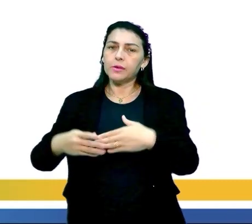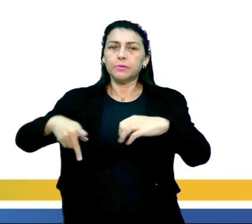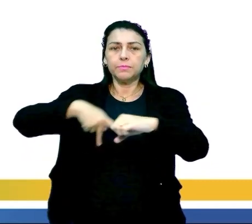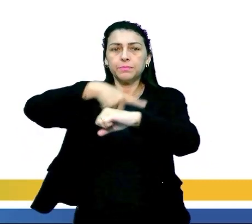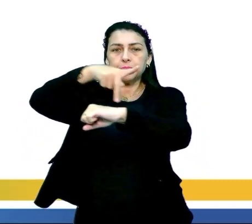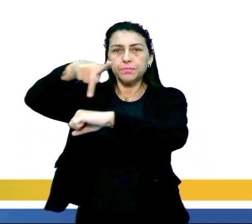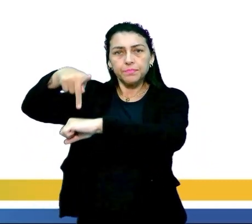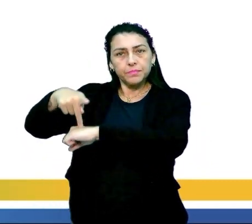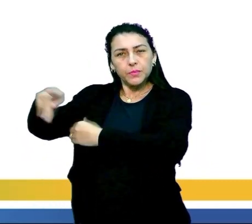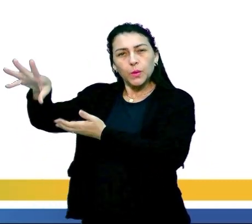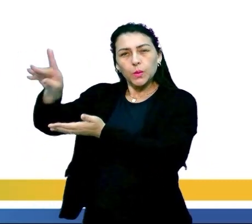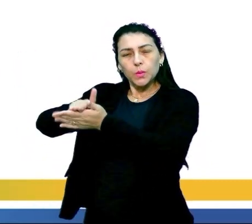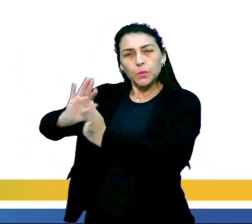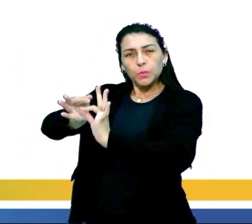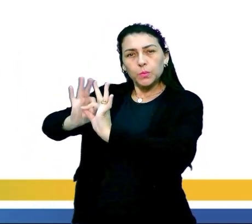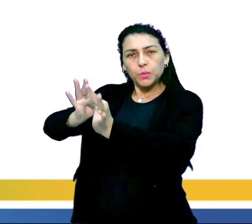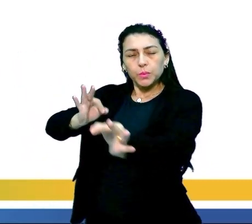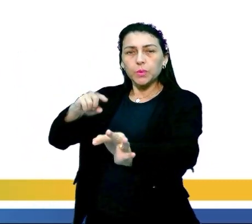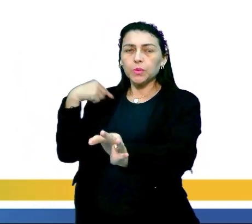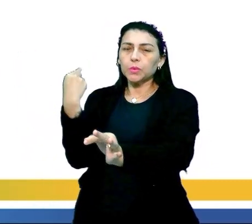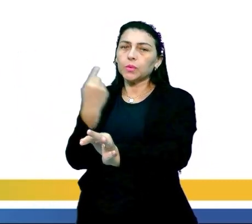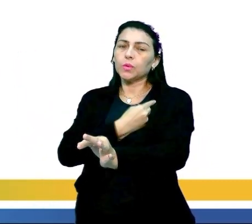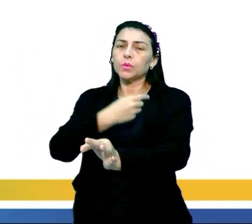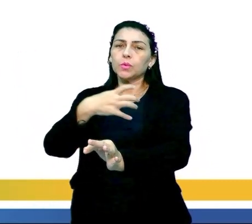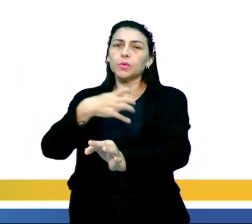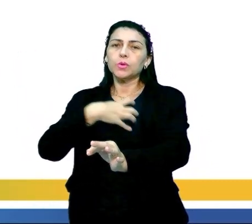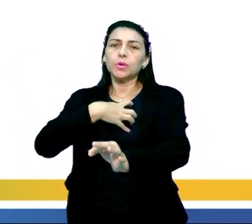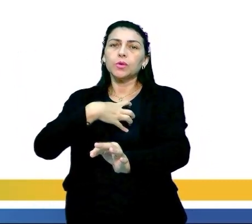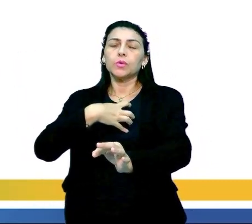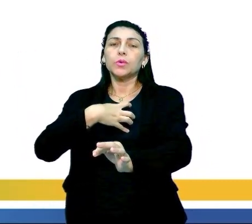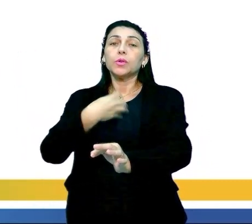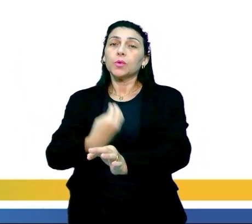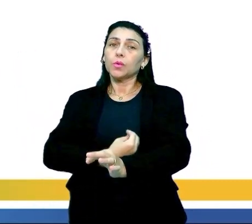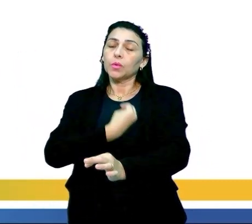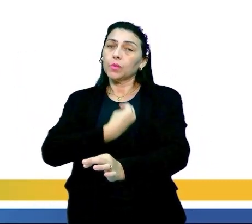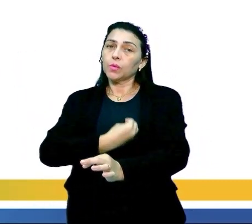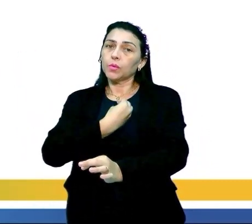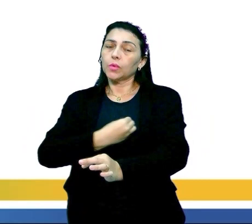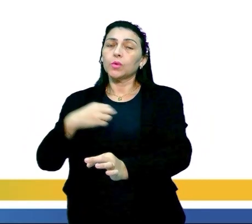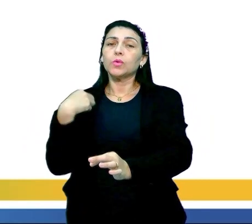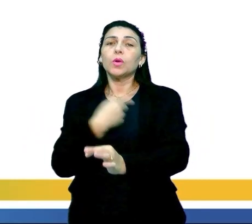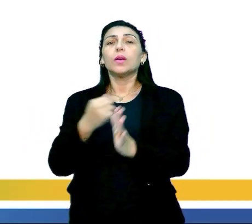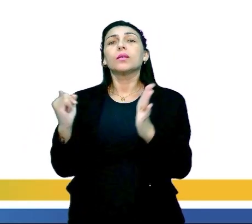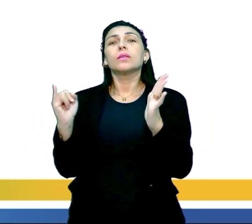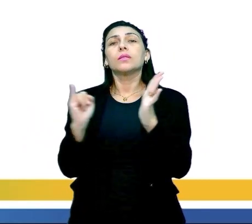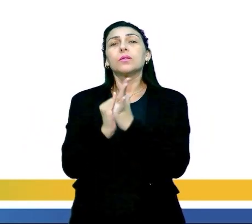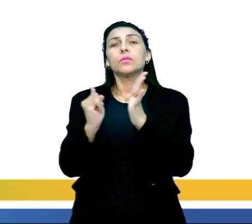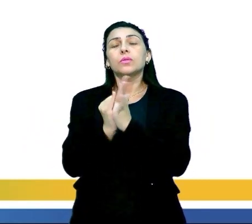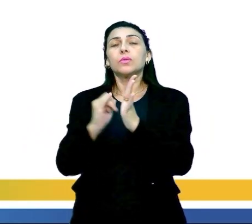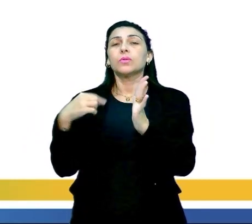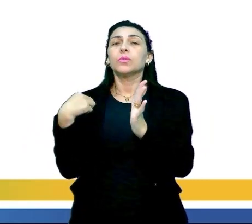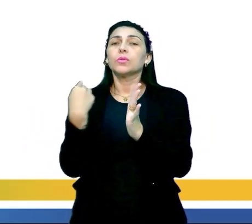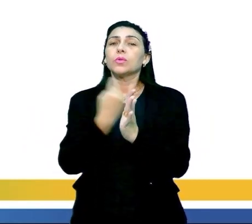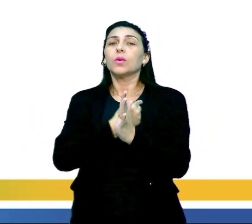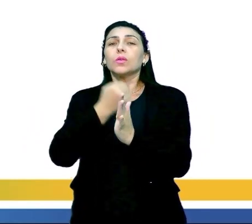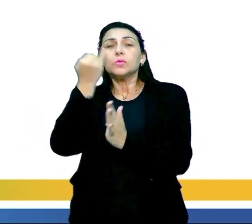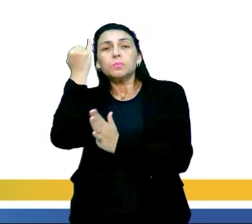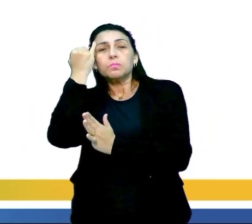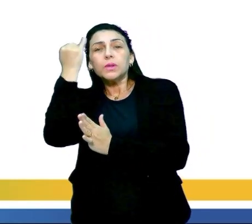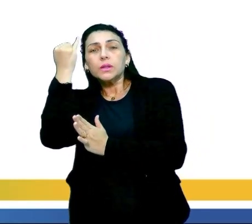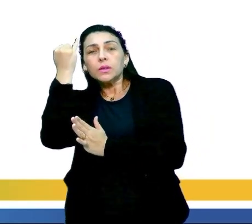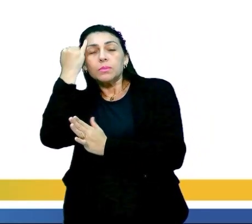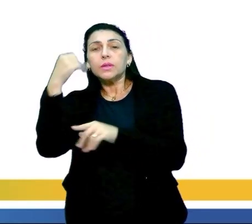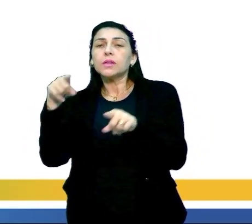de países distantes nossas formas de convívio, nossas instituições, nossas ideias